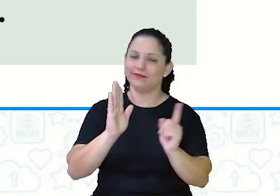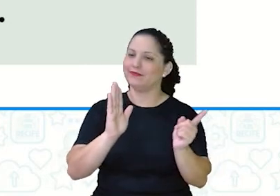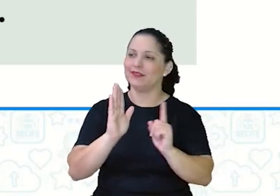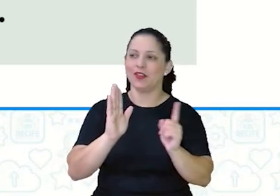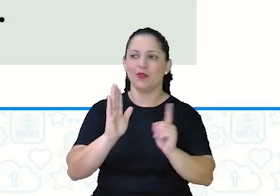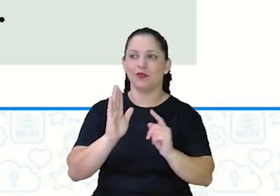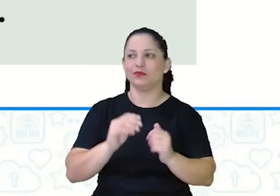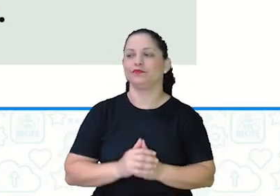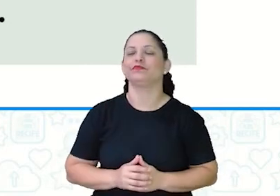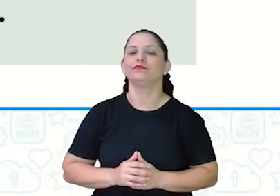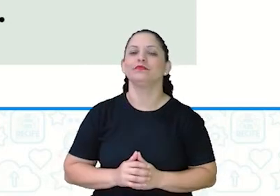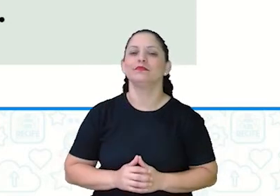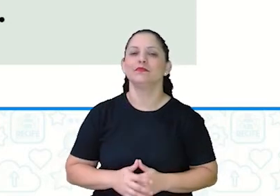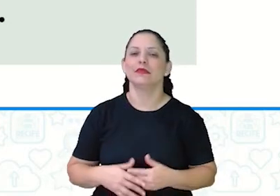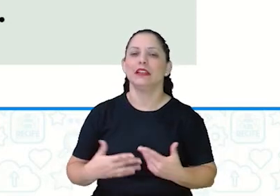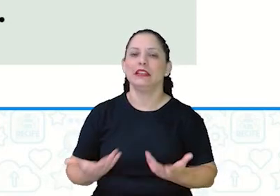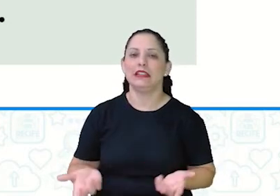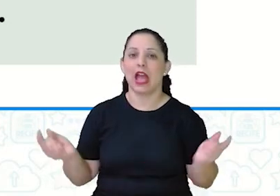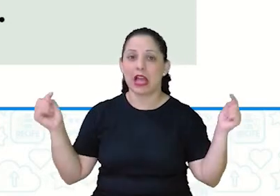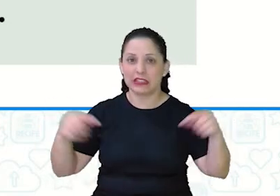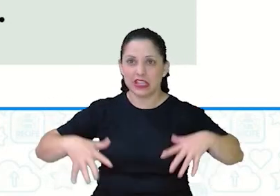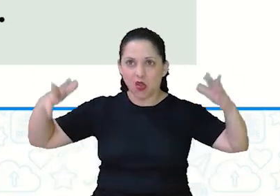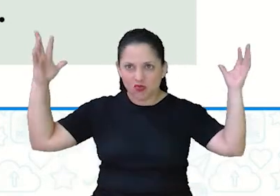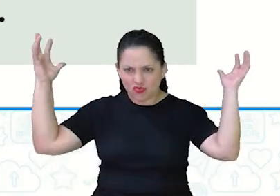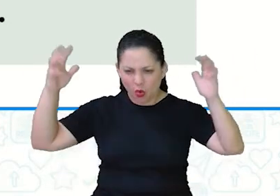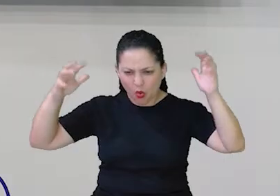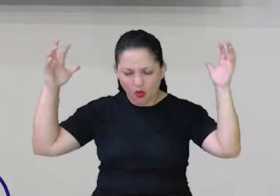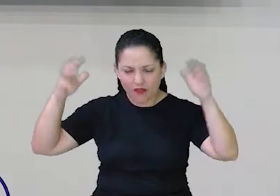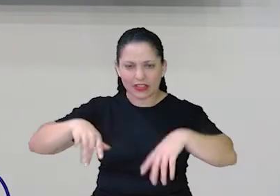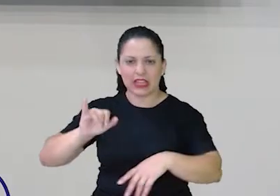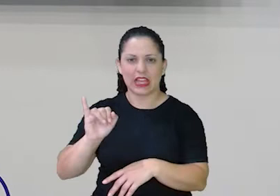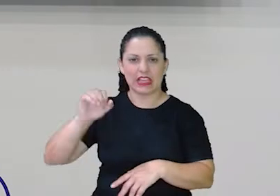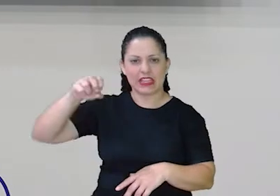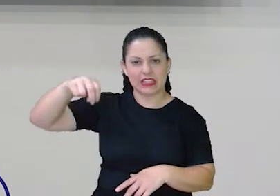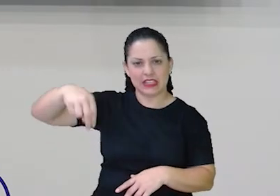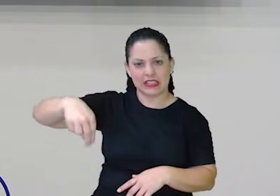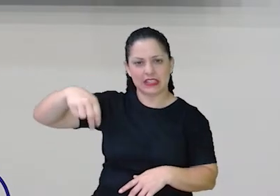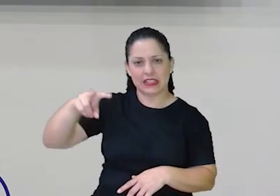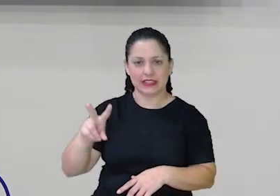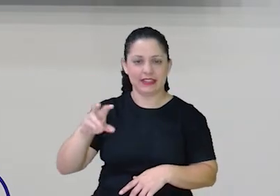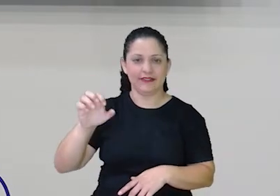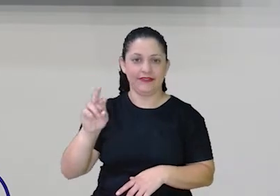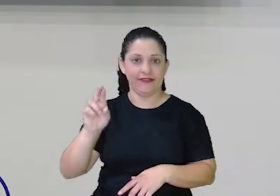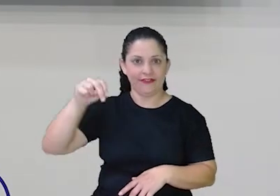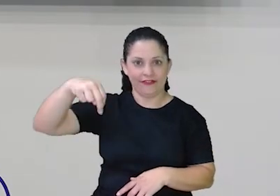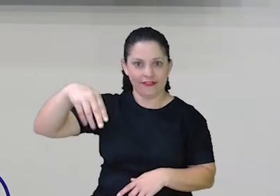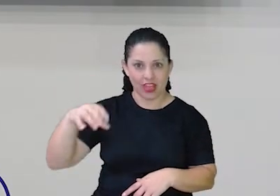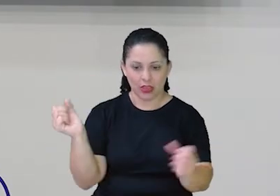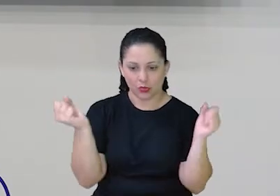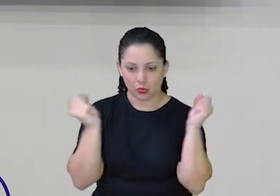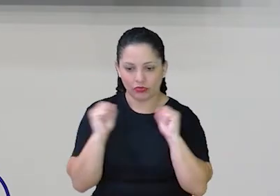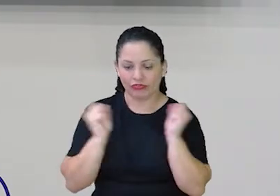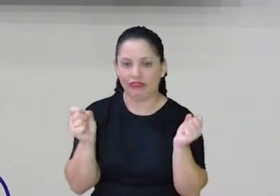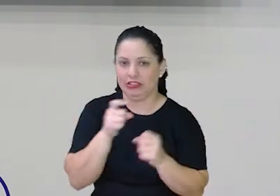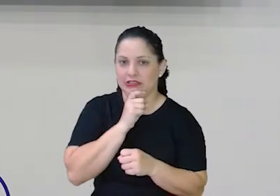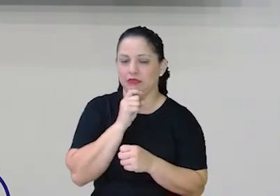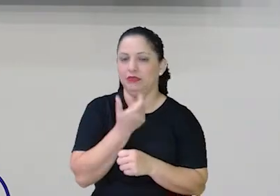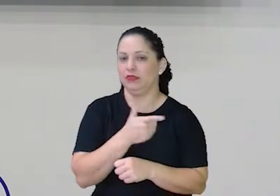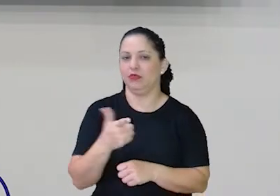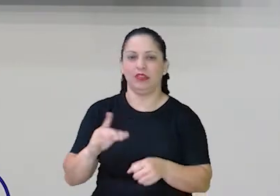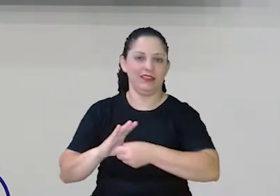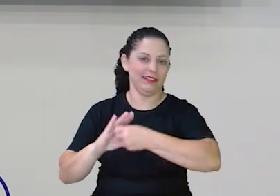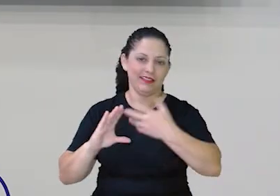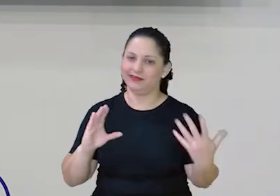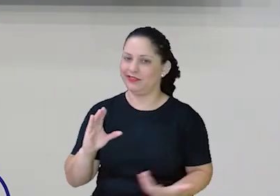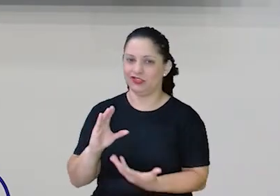não tem estação invernosa. Significa o quê? A gente não tem inverno. A gente tem chuva, mas inverno em si não é